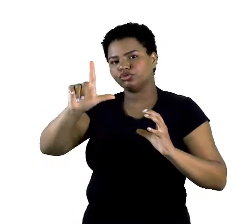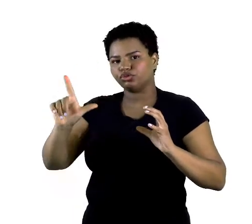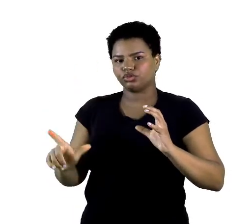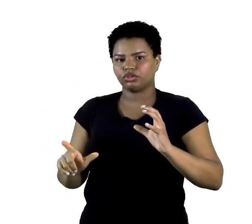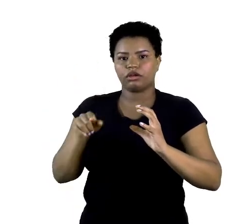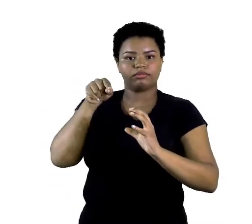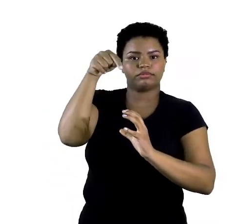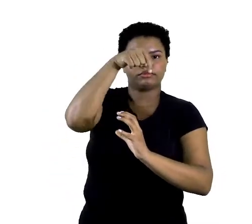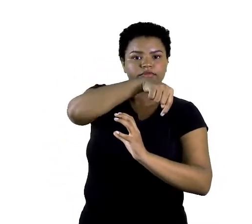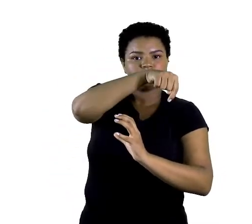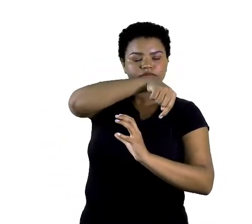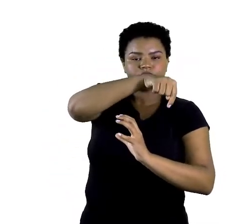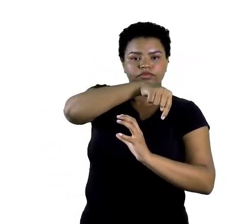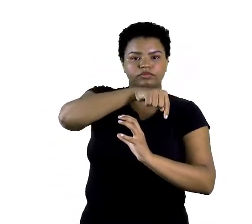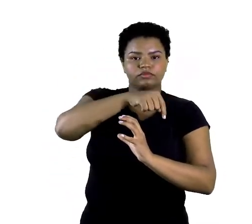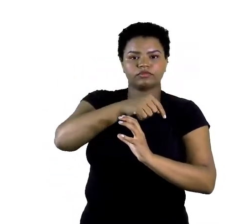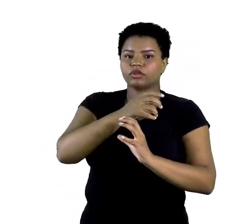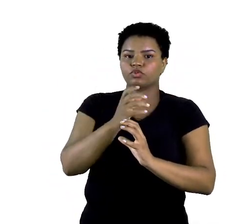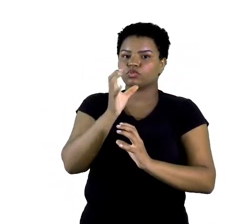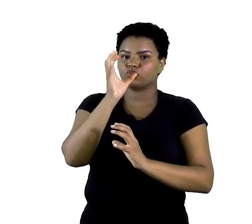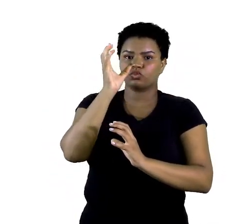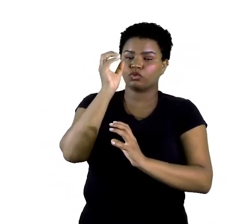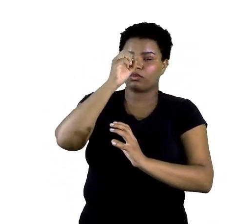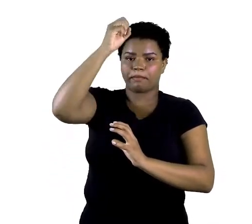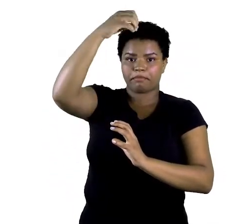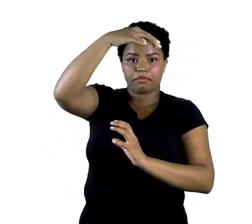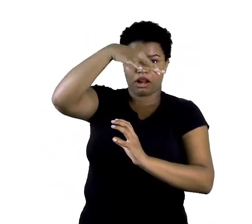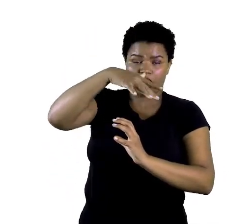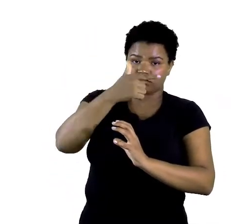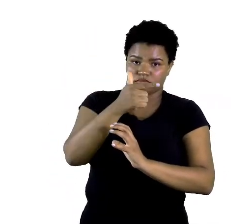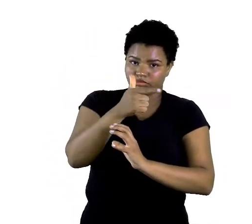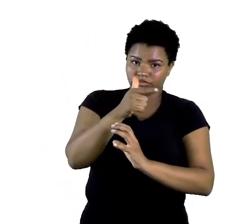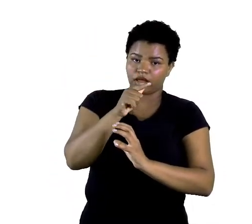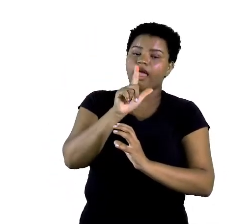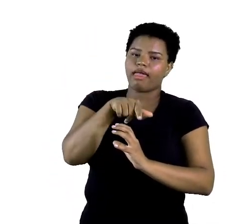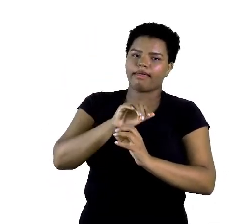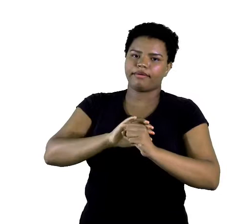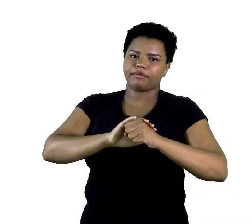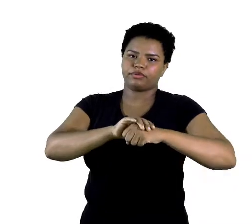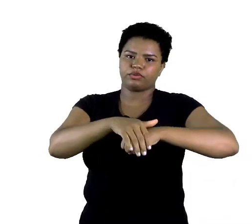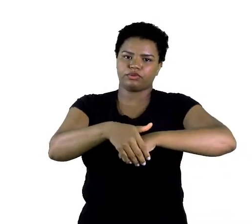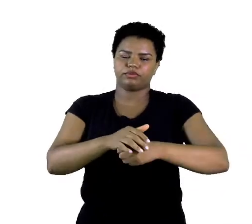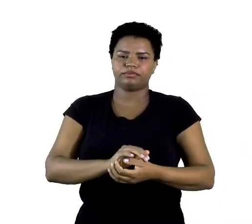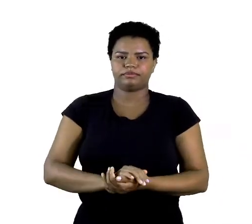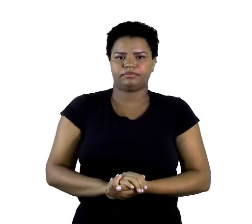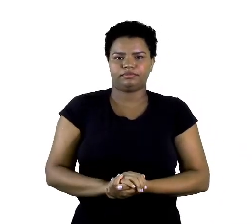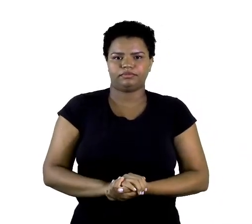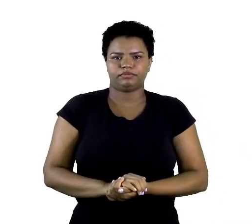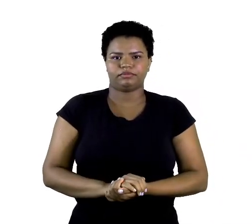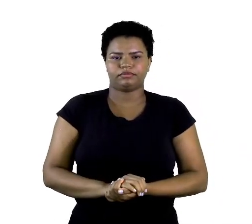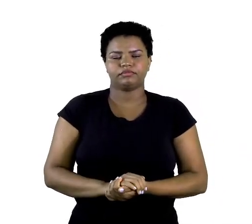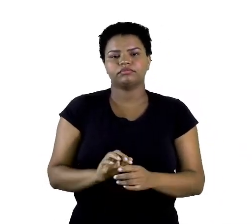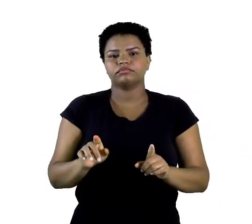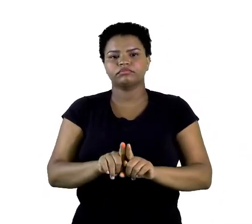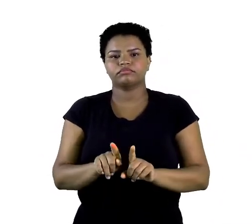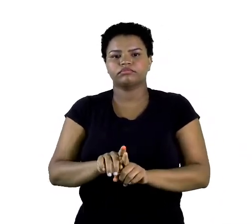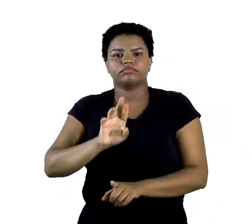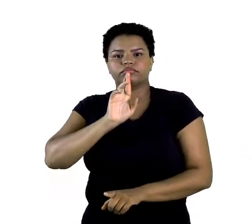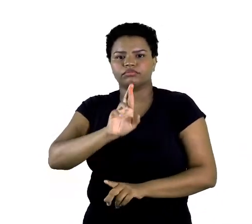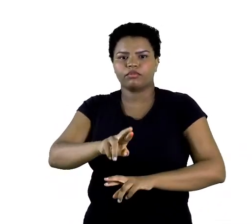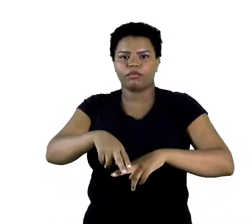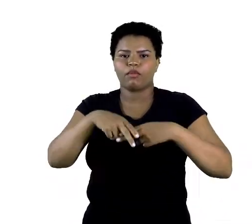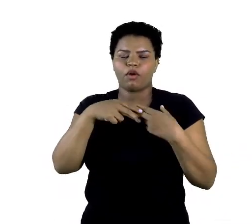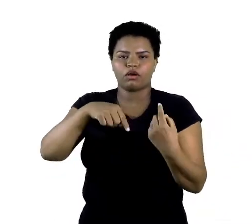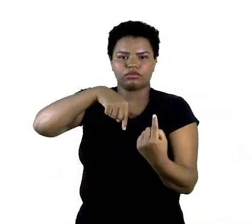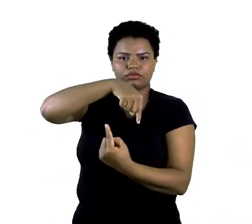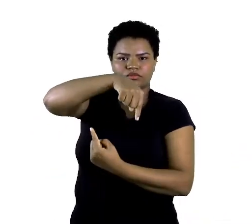parte oposta não recebe a luz do Sol, que corresponde à noite. Outras consequências do movimento de rotação é